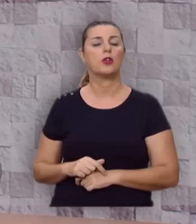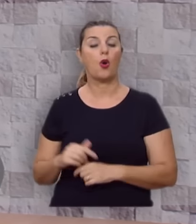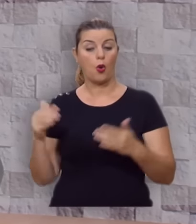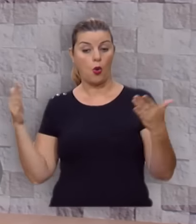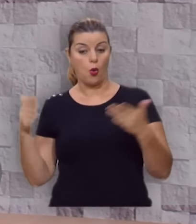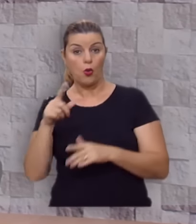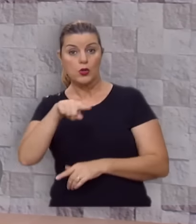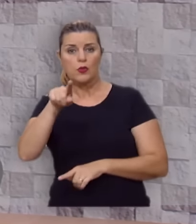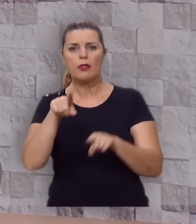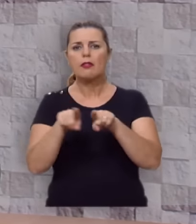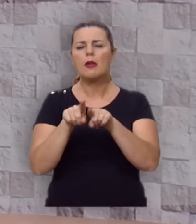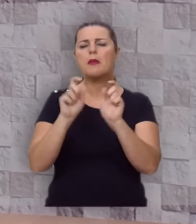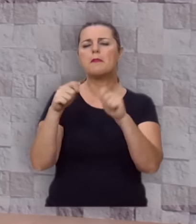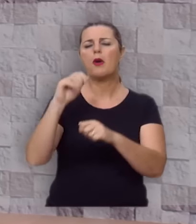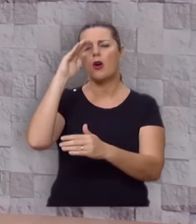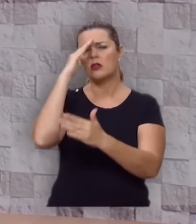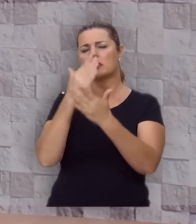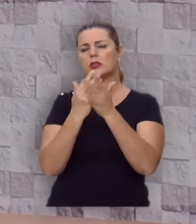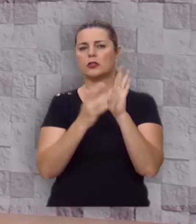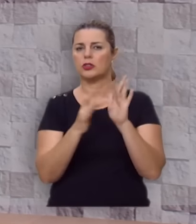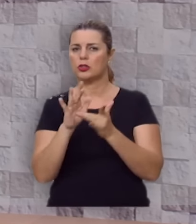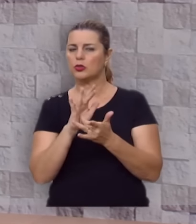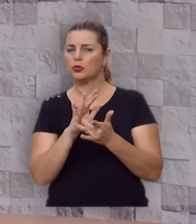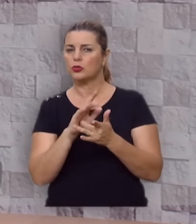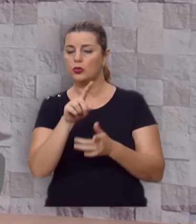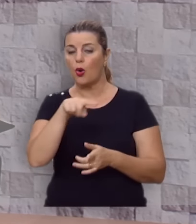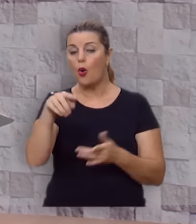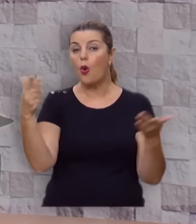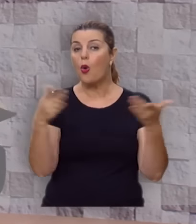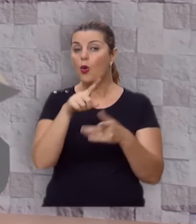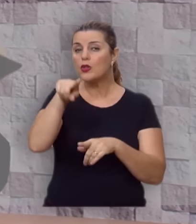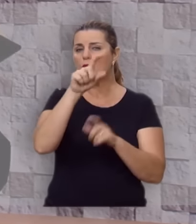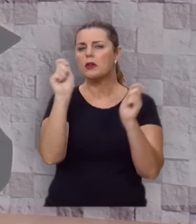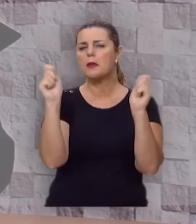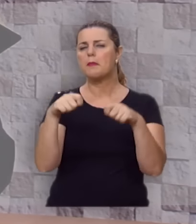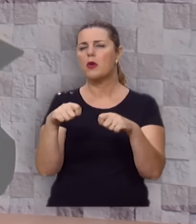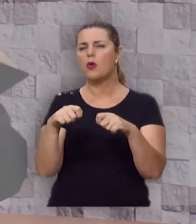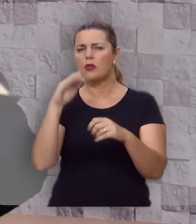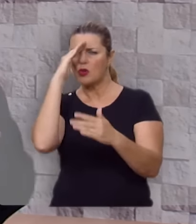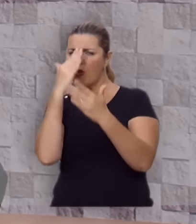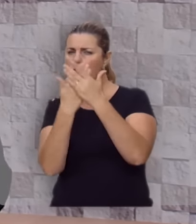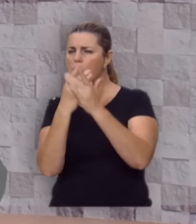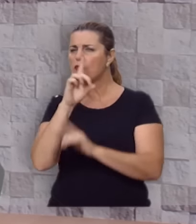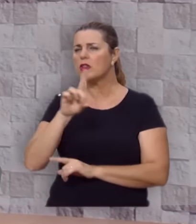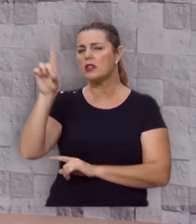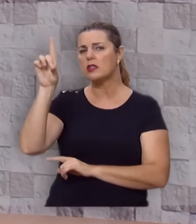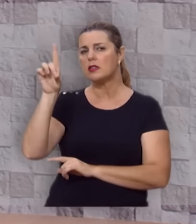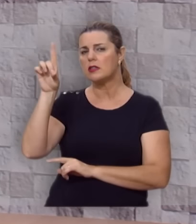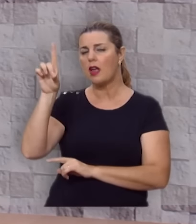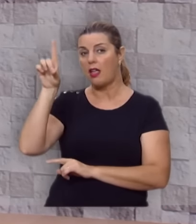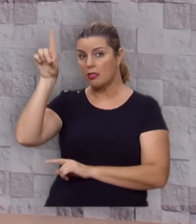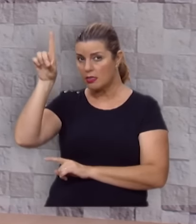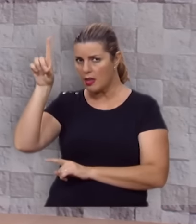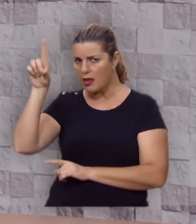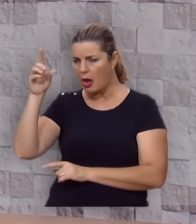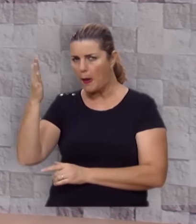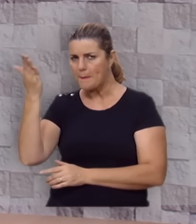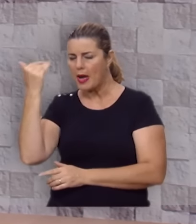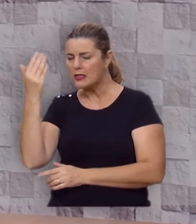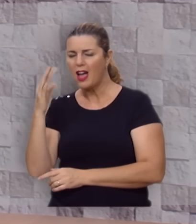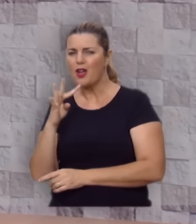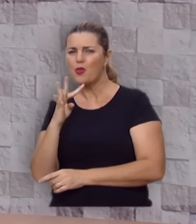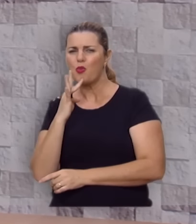Areopagita. Hoje você também pode crer no Senhor Jesus. Hoje também você pode pôr a sua confiança nele. E este Deus que